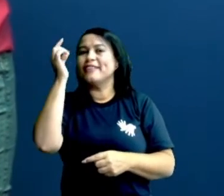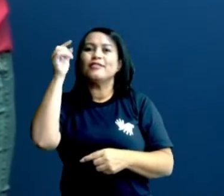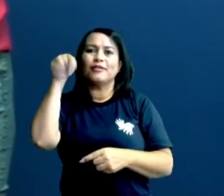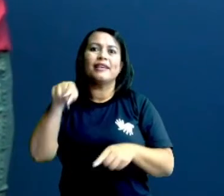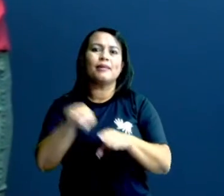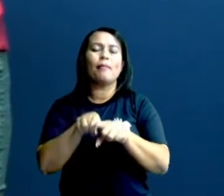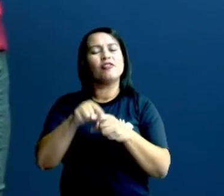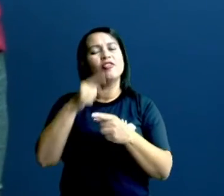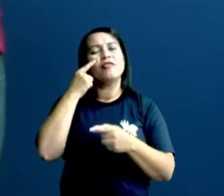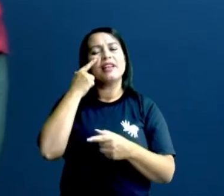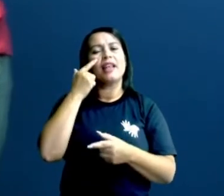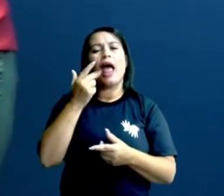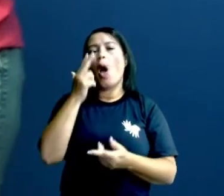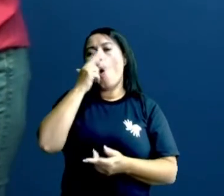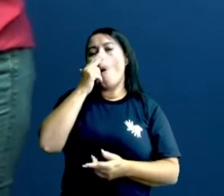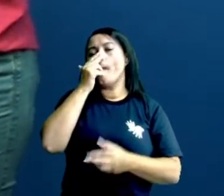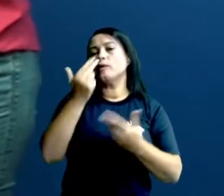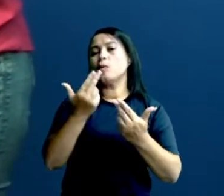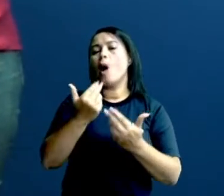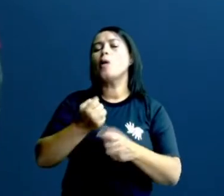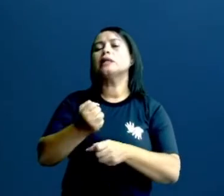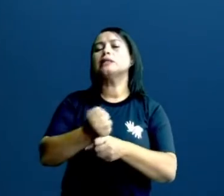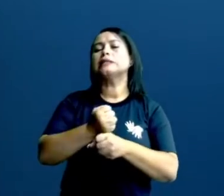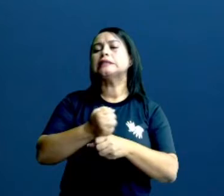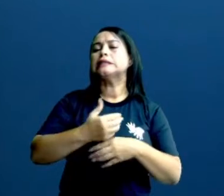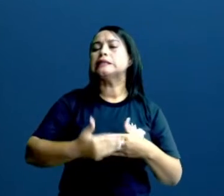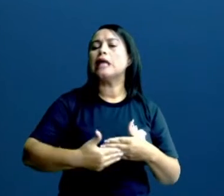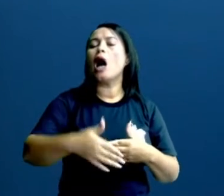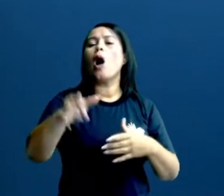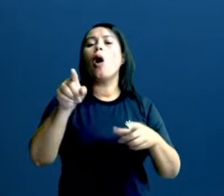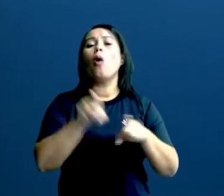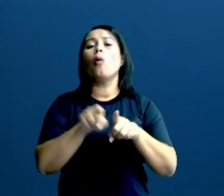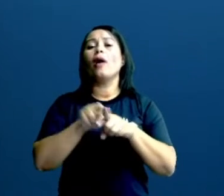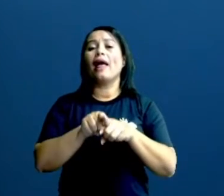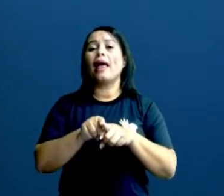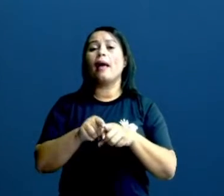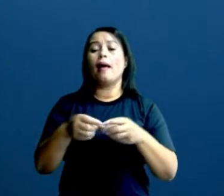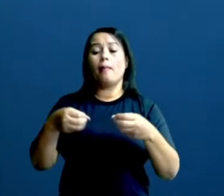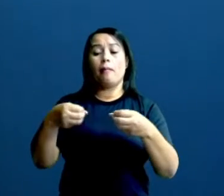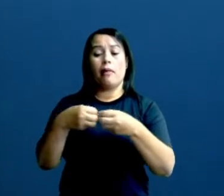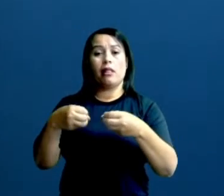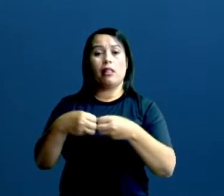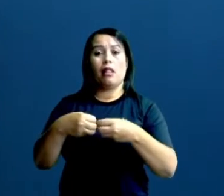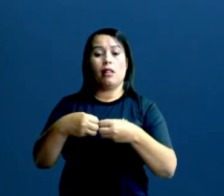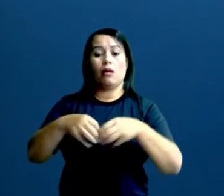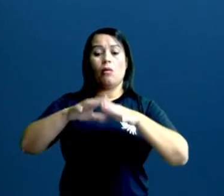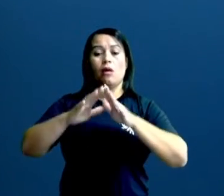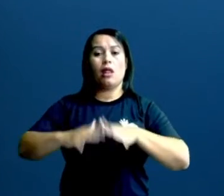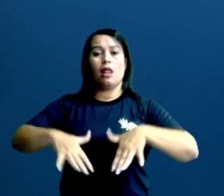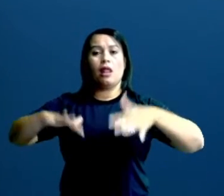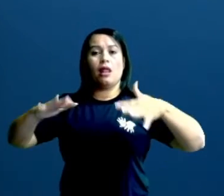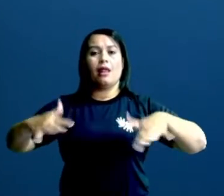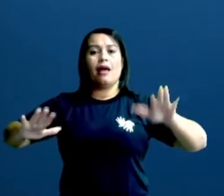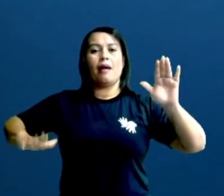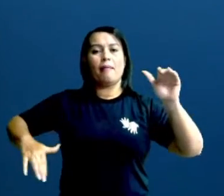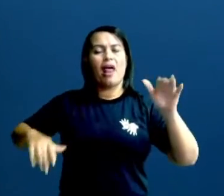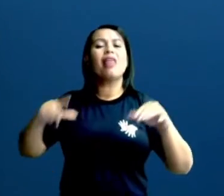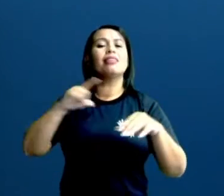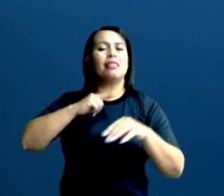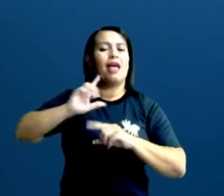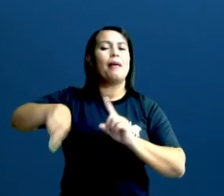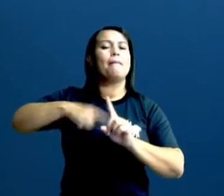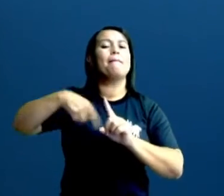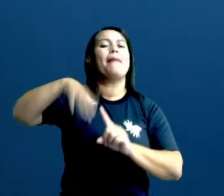a gente vai ter essa mesma condição. Então, ao longo do nosso litoral, a gente vai ver também a maior